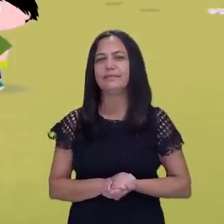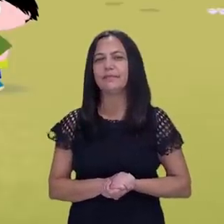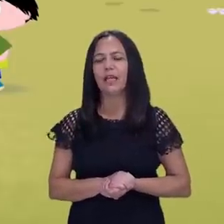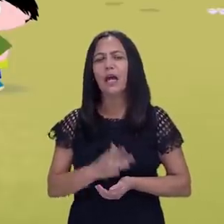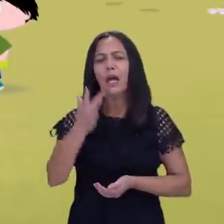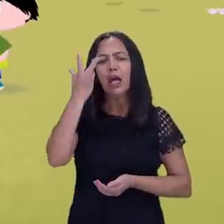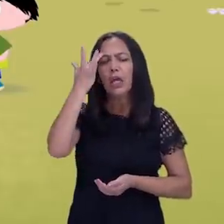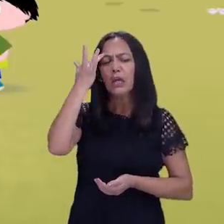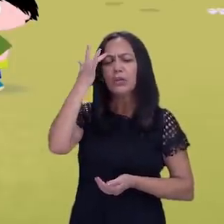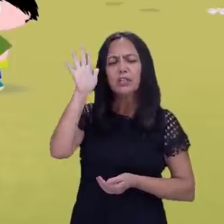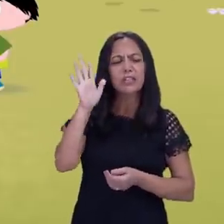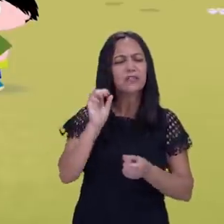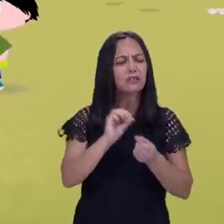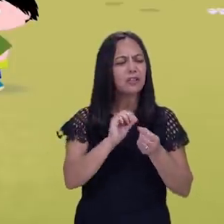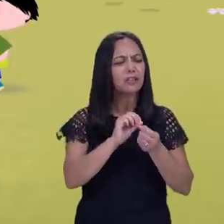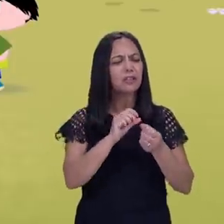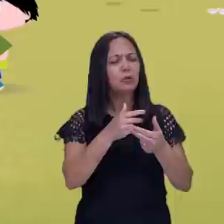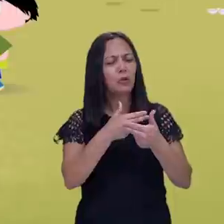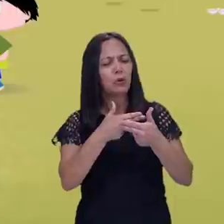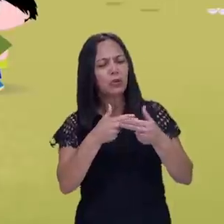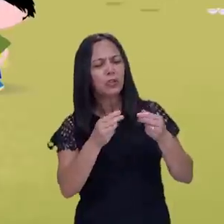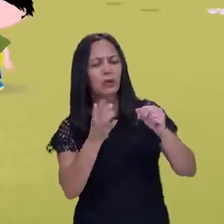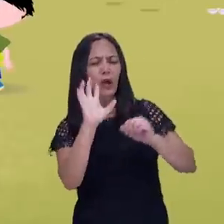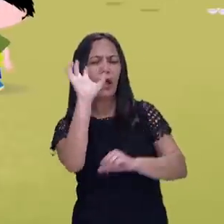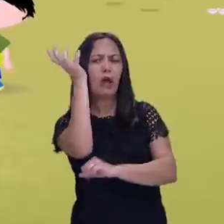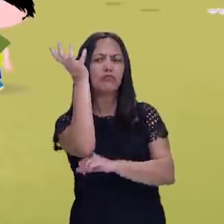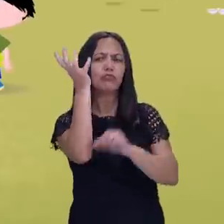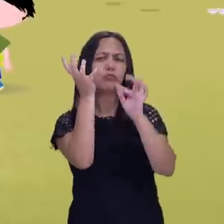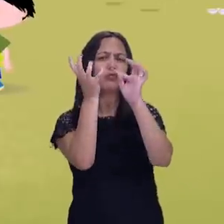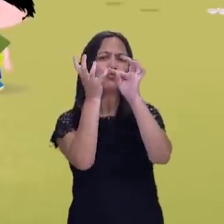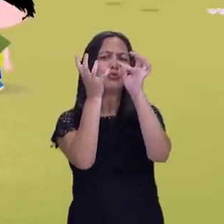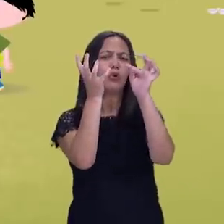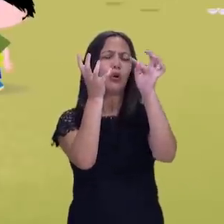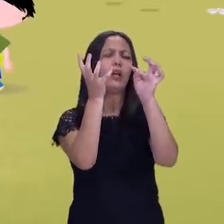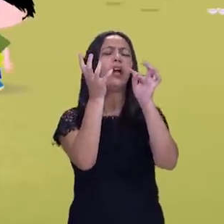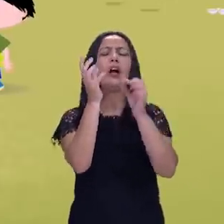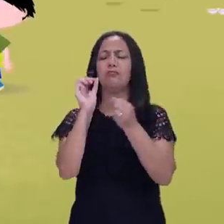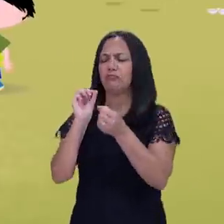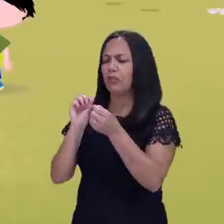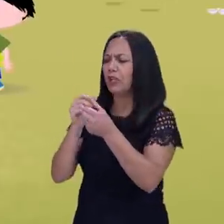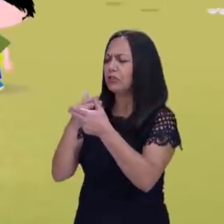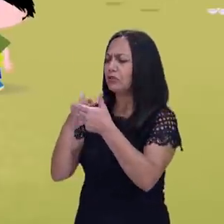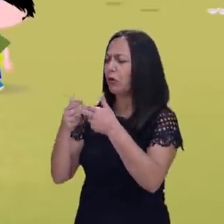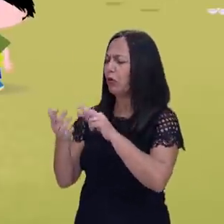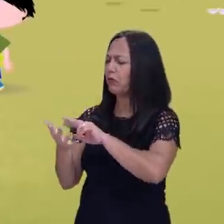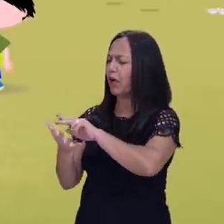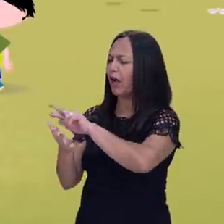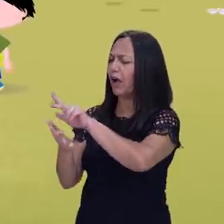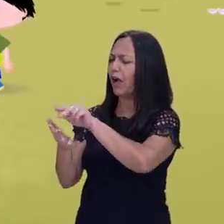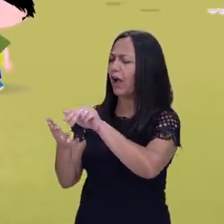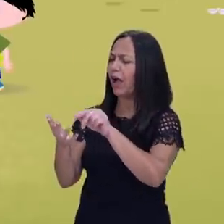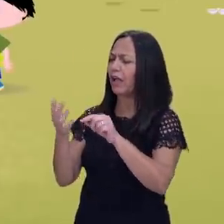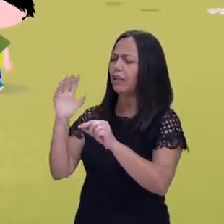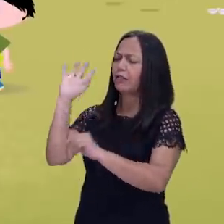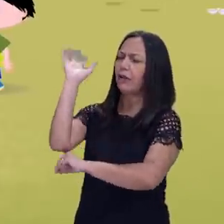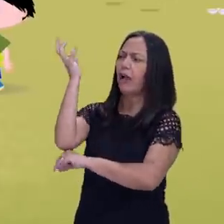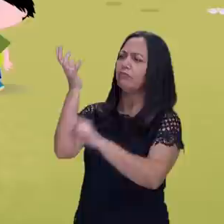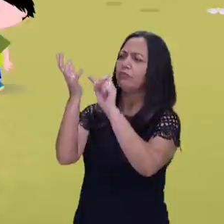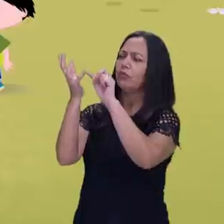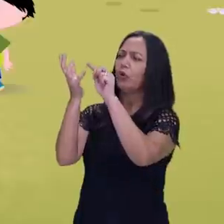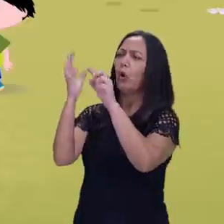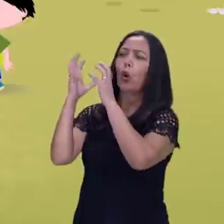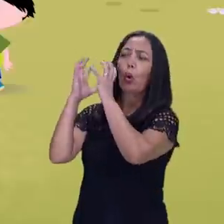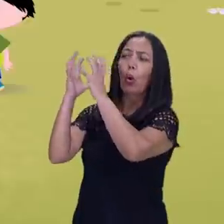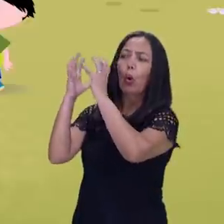Eu não sabia que dava pra fazer tanta coisa assim com folhas. A gente faz muitas coisas com folhas de coqueiro.